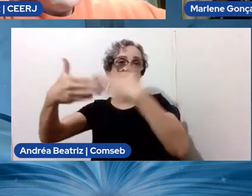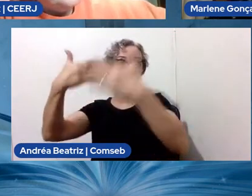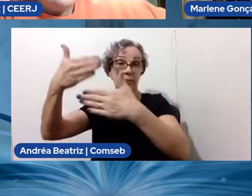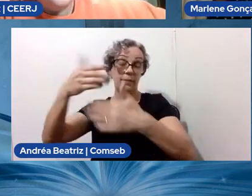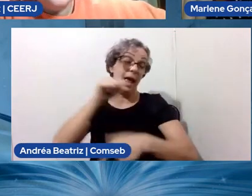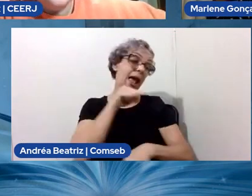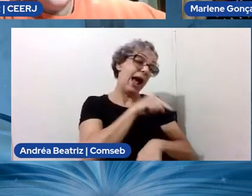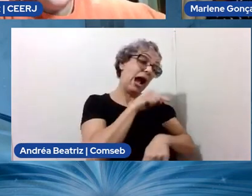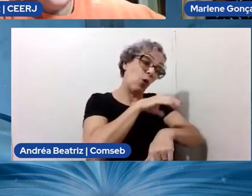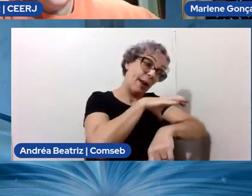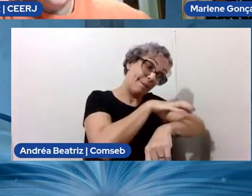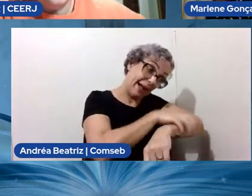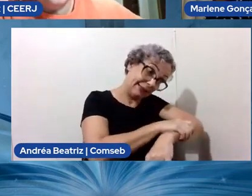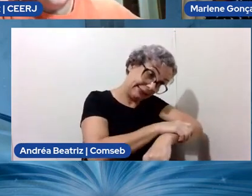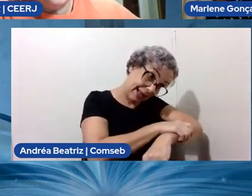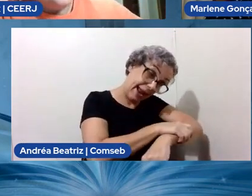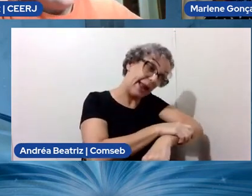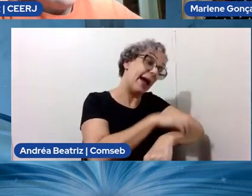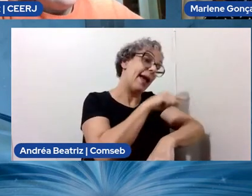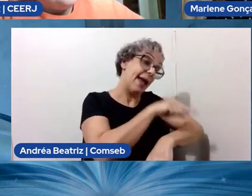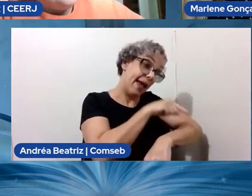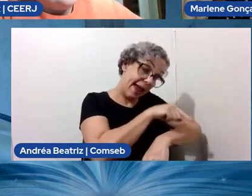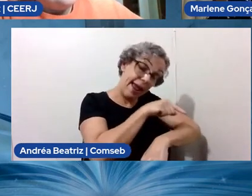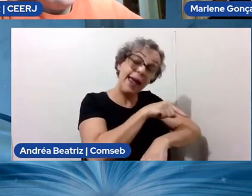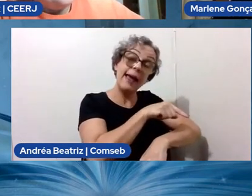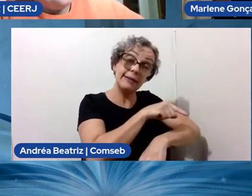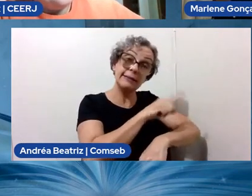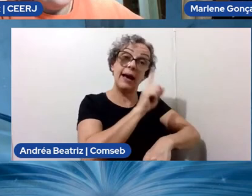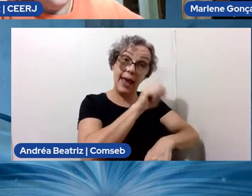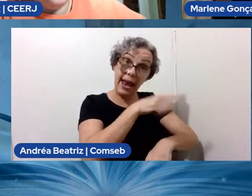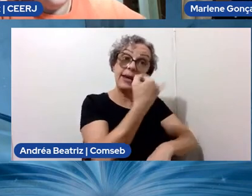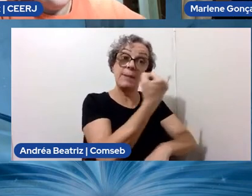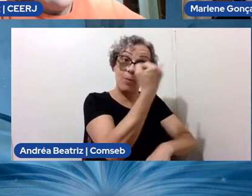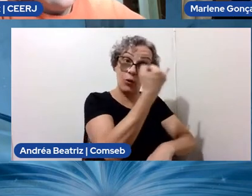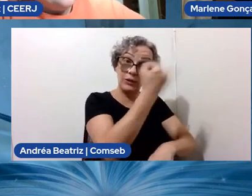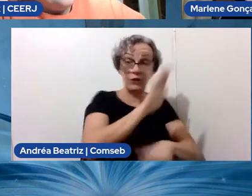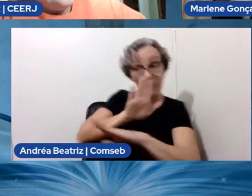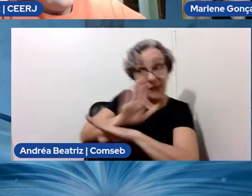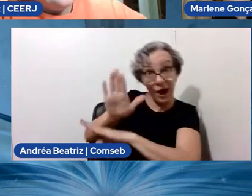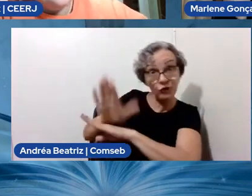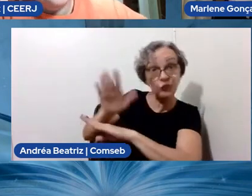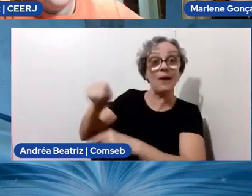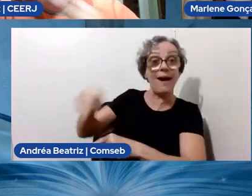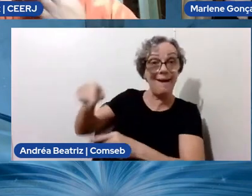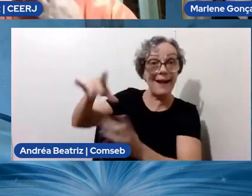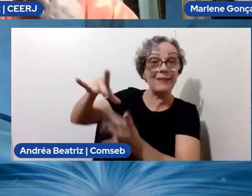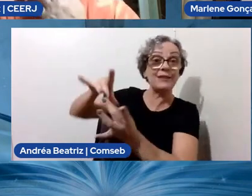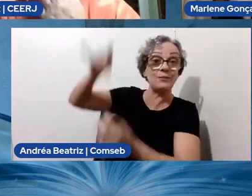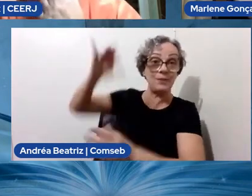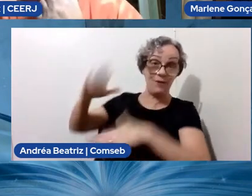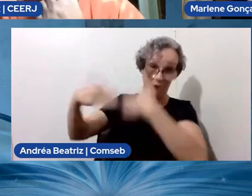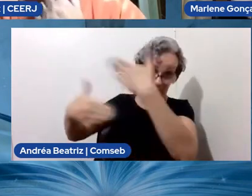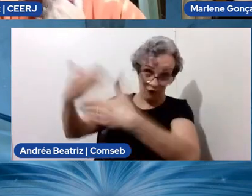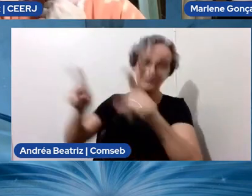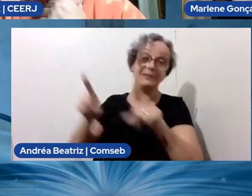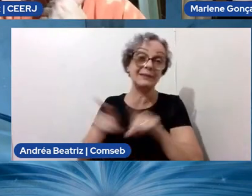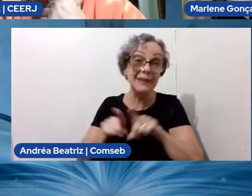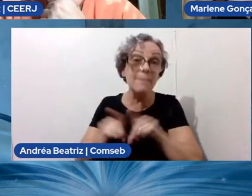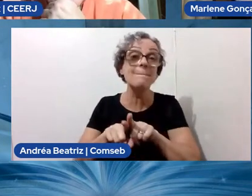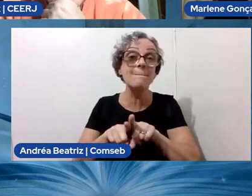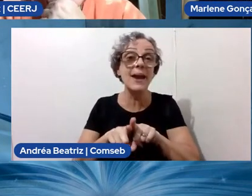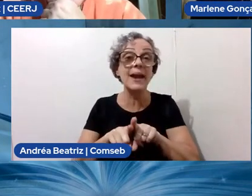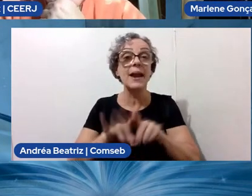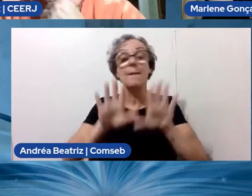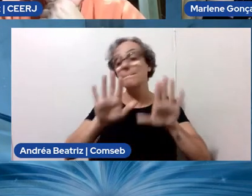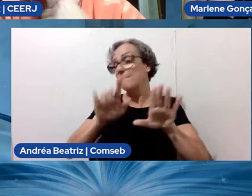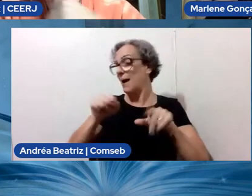ele é muito importante nesse processo também. Mas, sem dúvida, quando a gente vai e reconhece o espírito imortal, a gente vai ver que o desenvolvimento